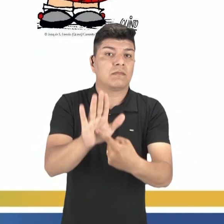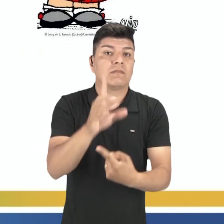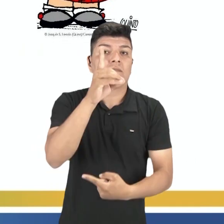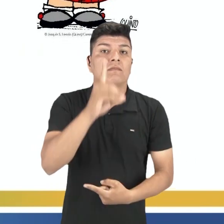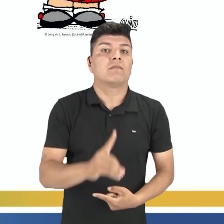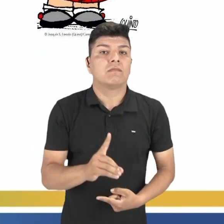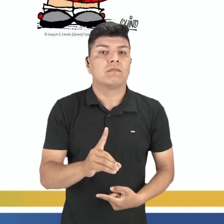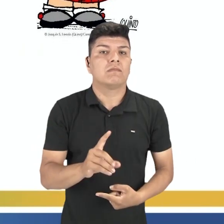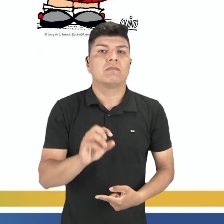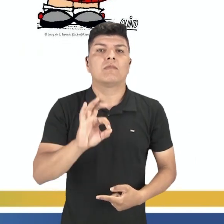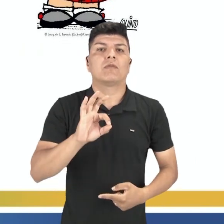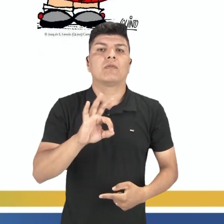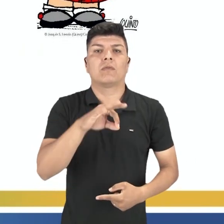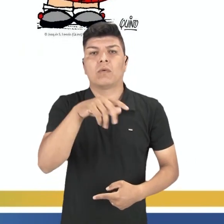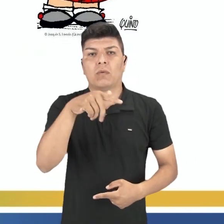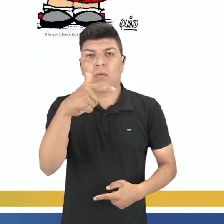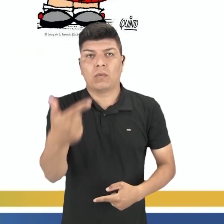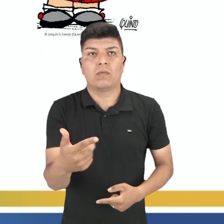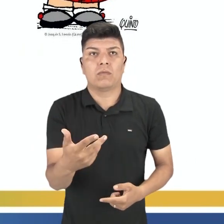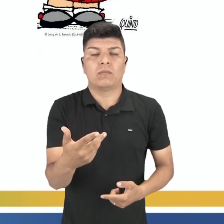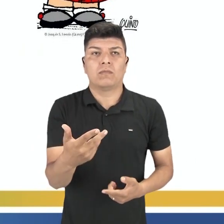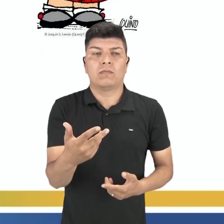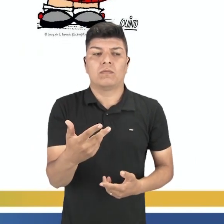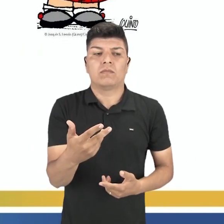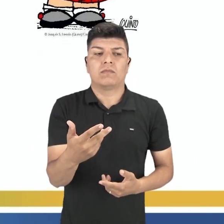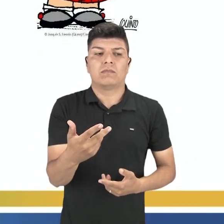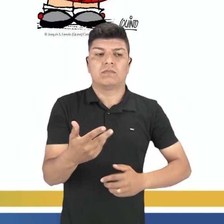direito ou um dever do cidadão brasileiro?